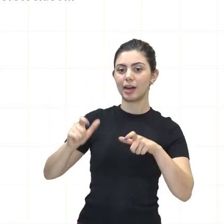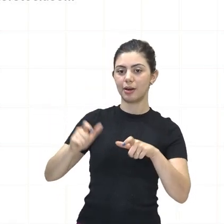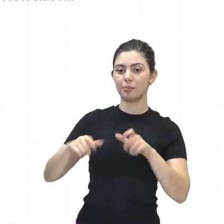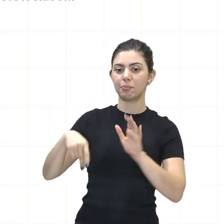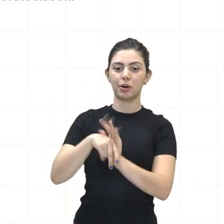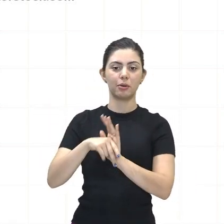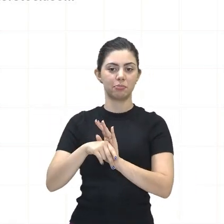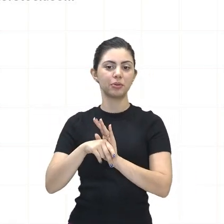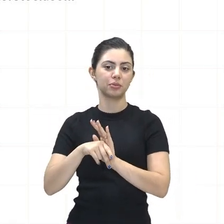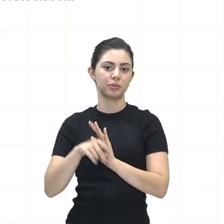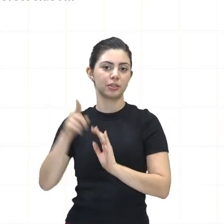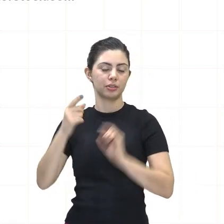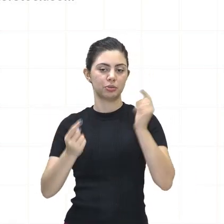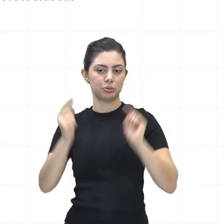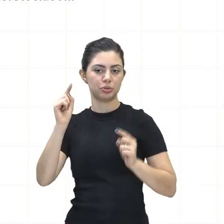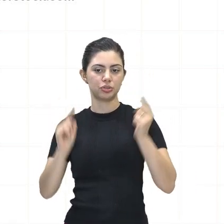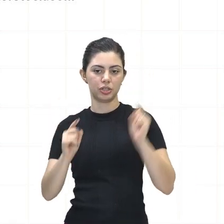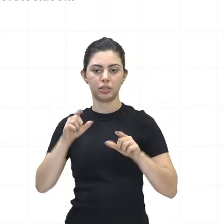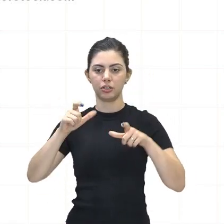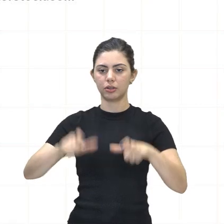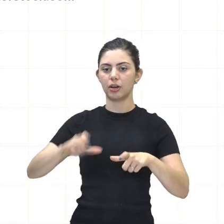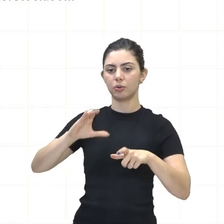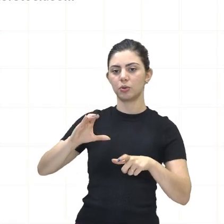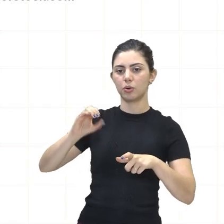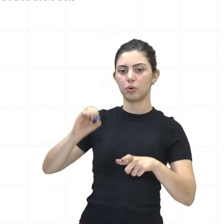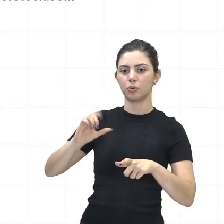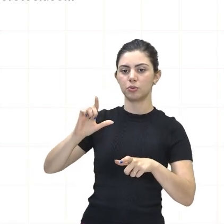Chile, e a plantação das uvas, né, que